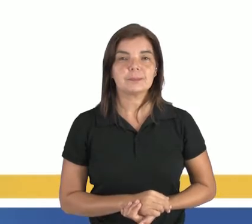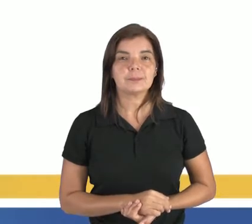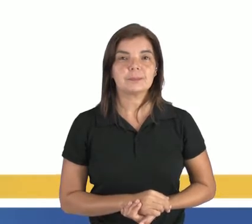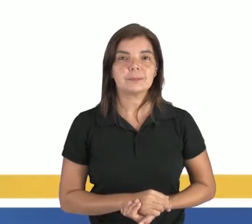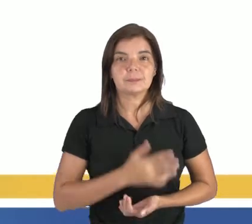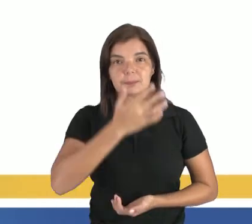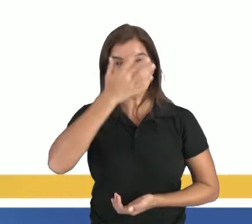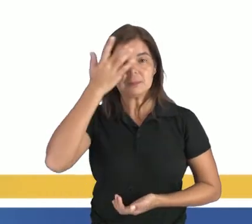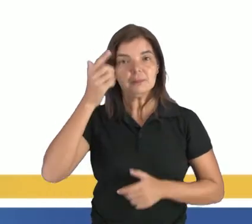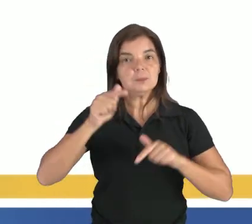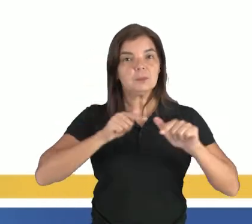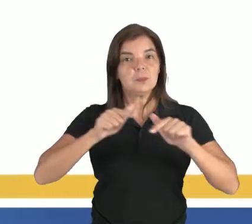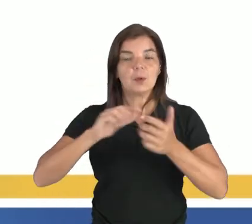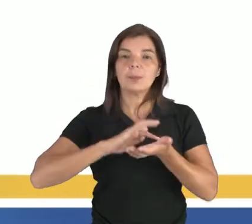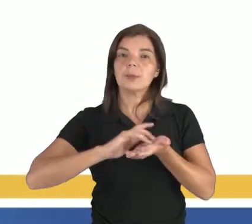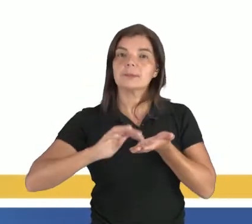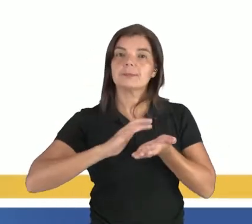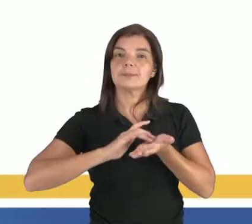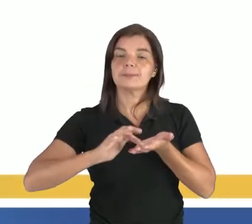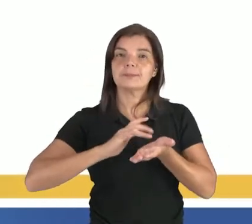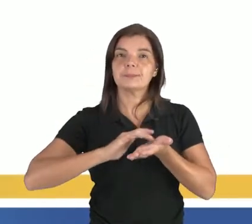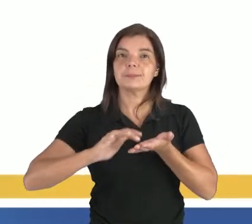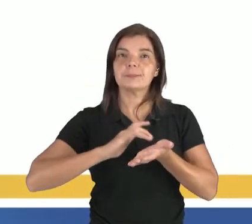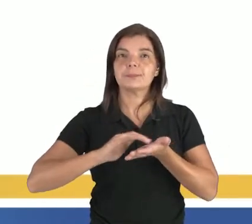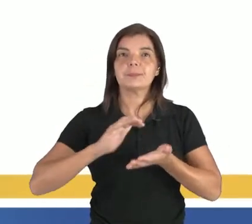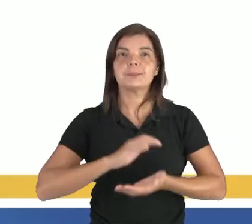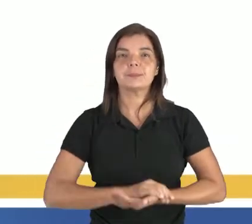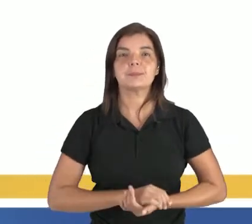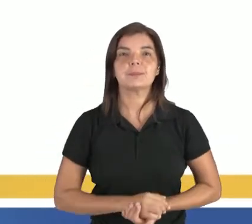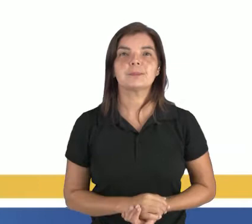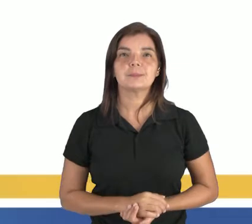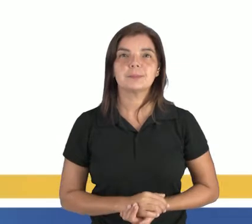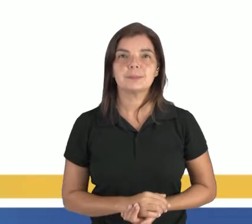é a pessoa que trabalha no escritório, né?